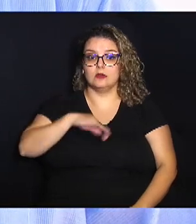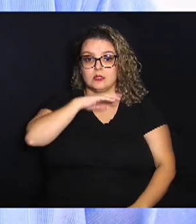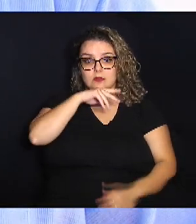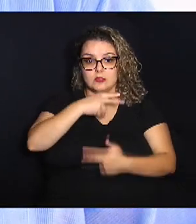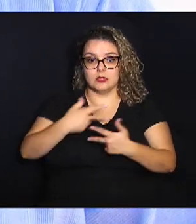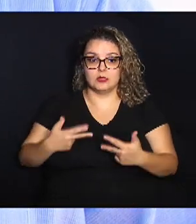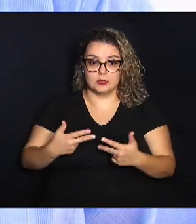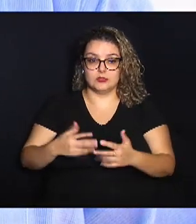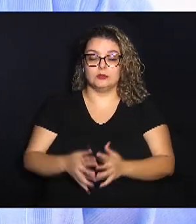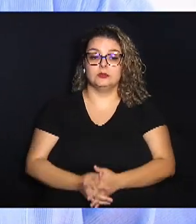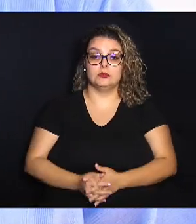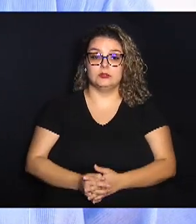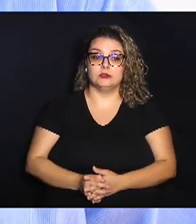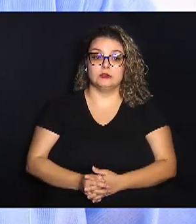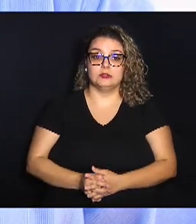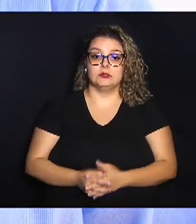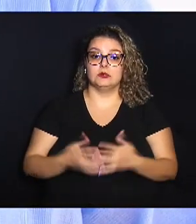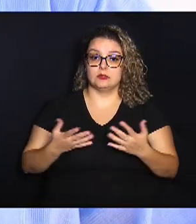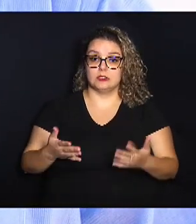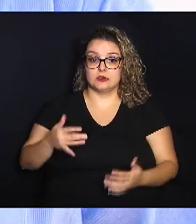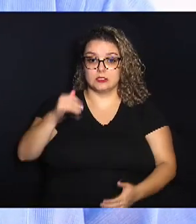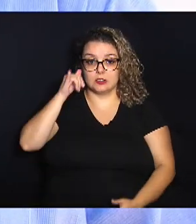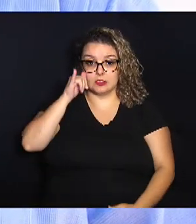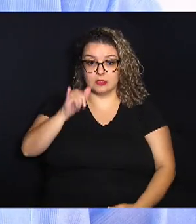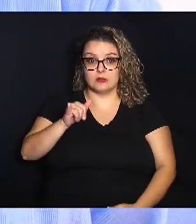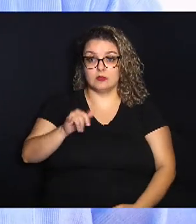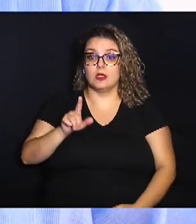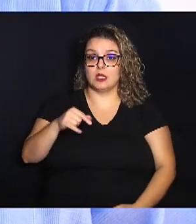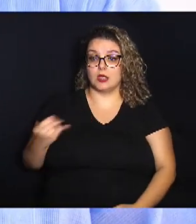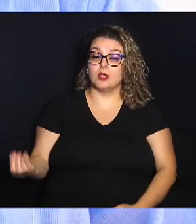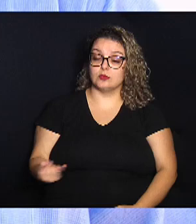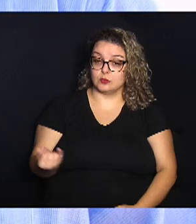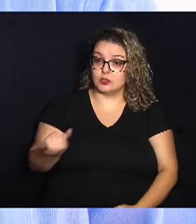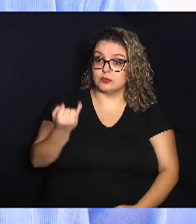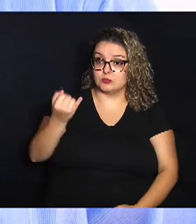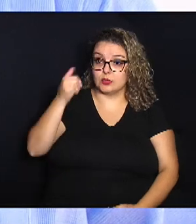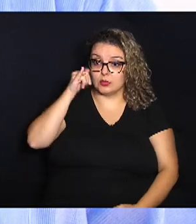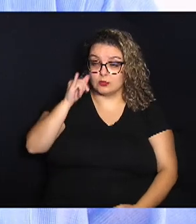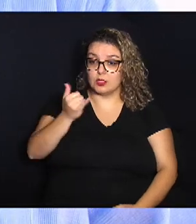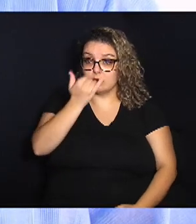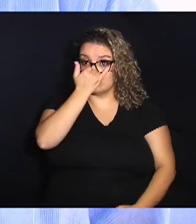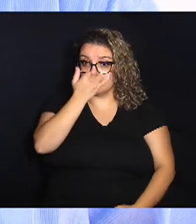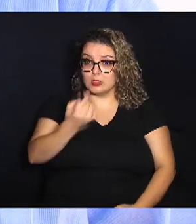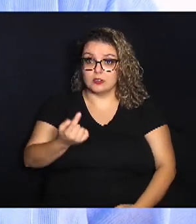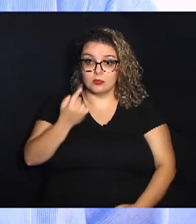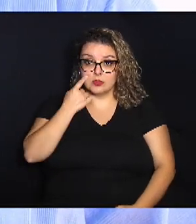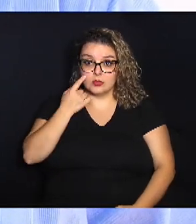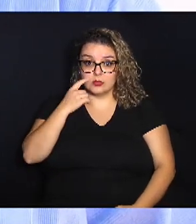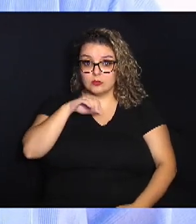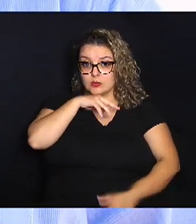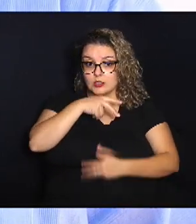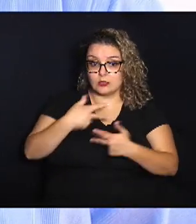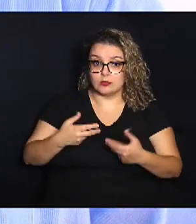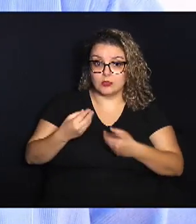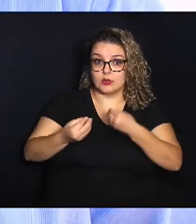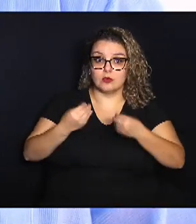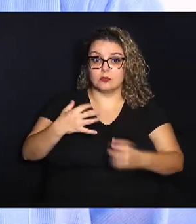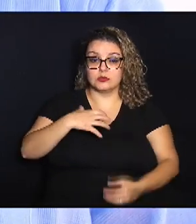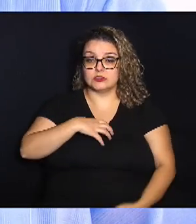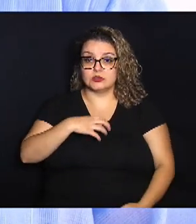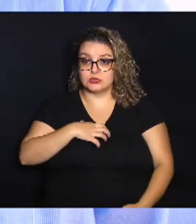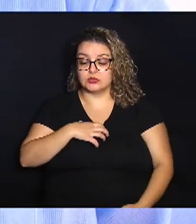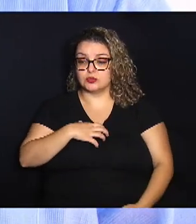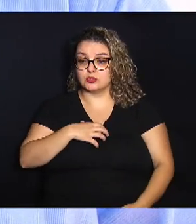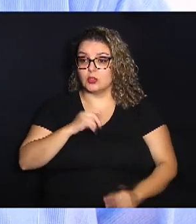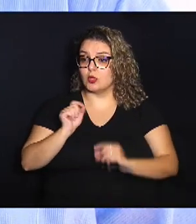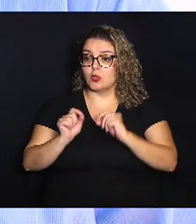tá? Então essa prevenção é muito importante para que veja como é que está o seu animal hoje, como é que ele está se sentindo. Então o